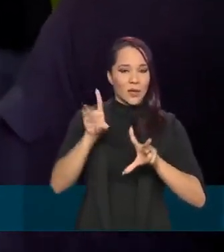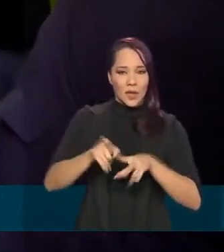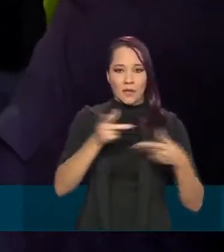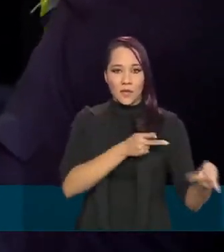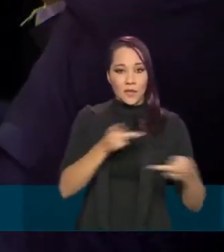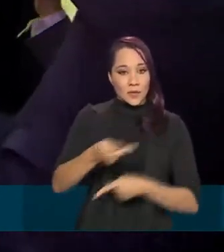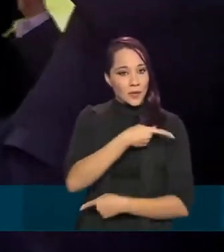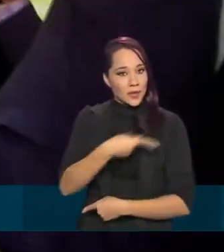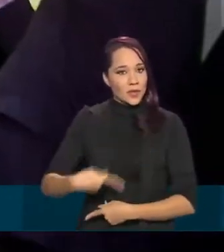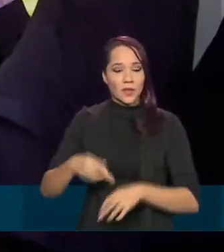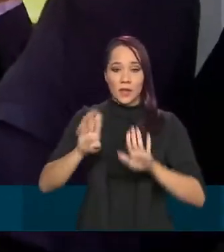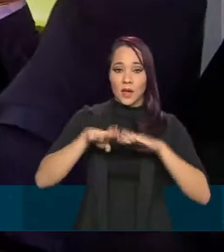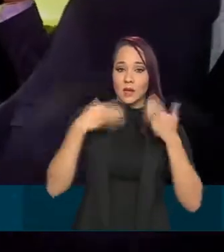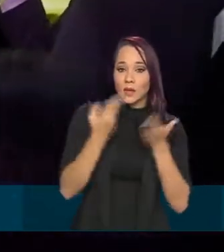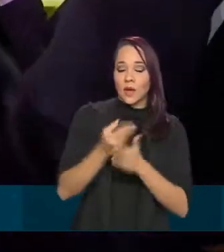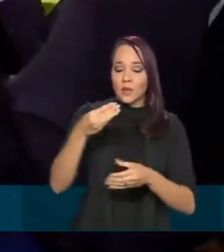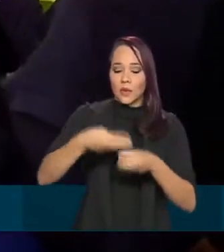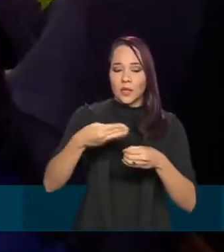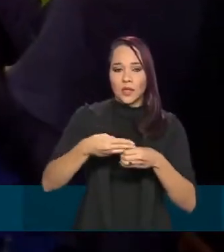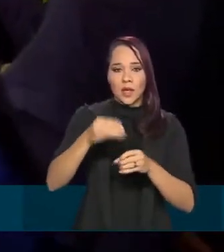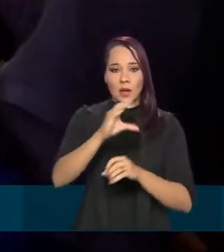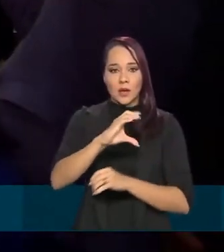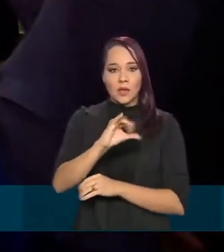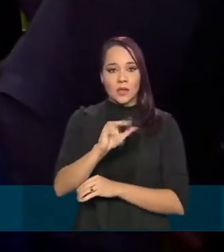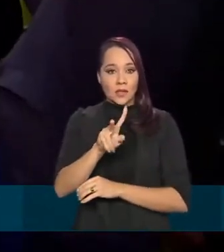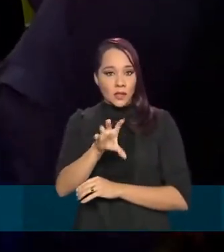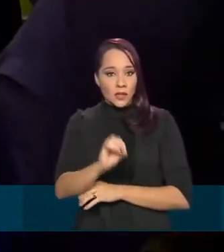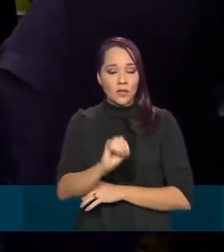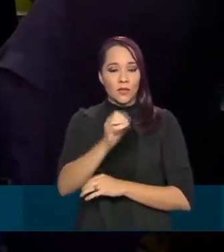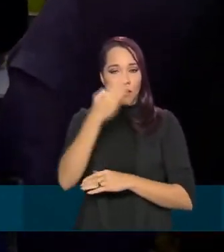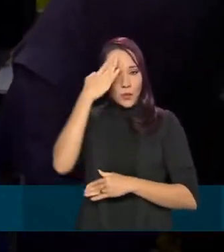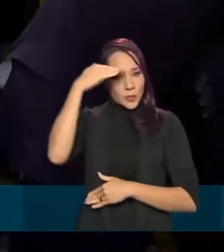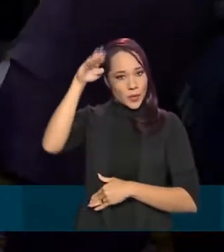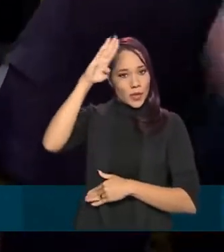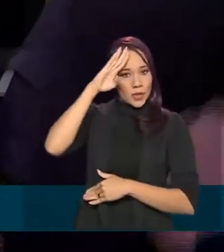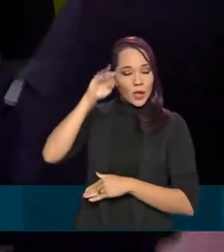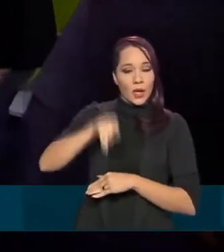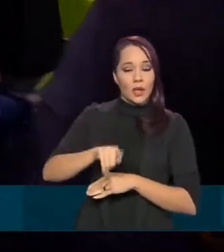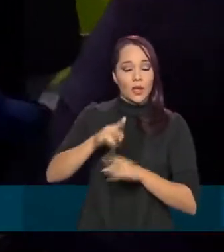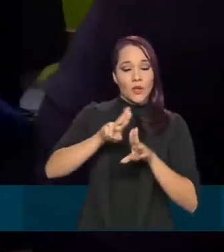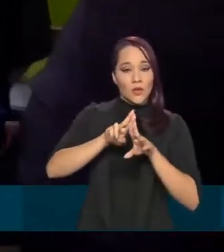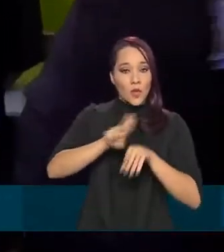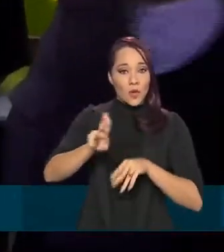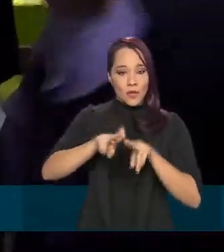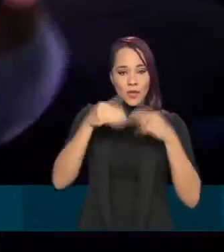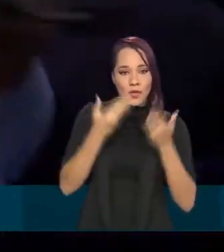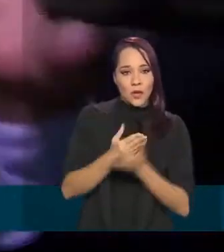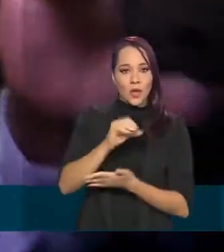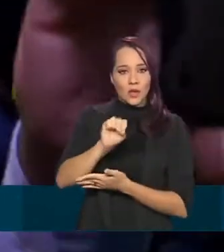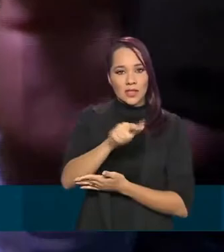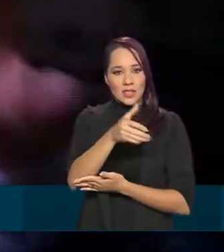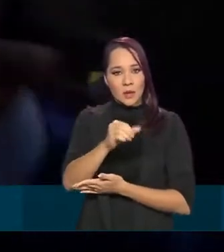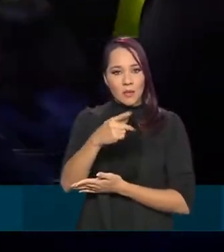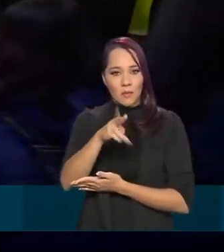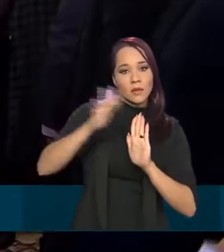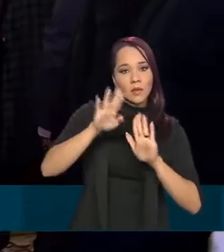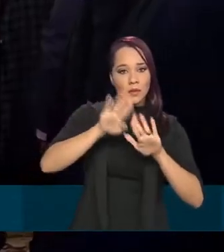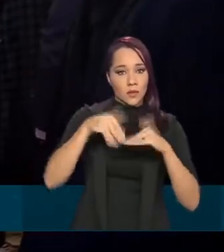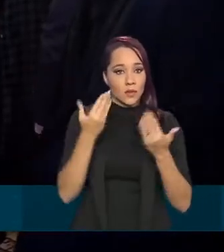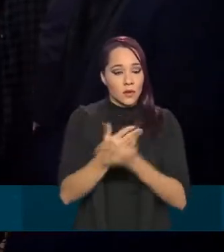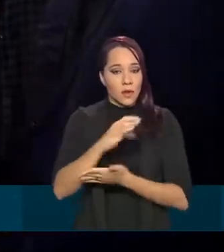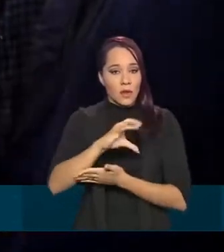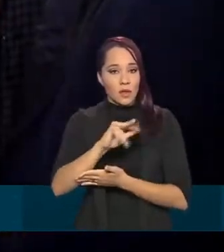Bolsonaro à Escola Municipal Cívico-Militar de Ensino Fundamental São Pedro, que fica em Bagé, no Rio Grande